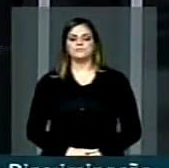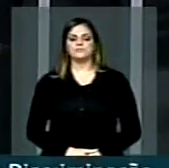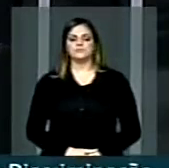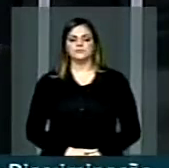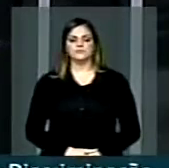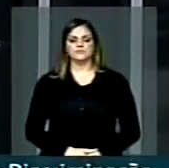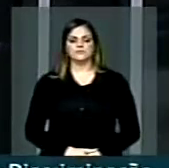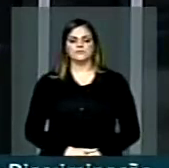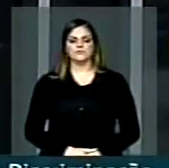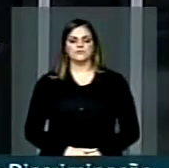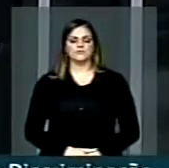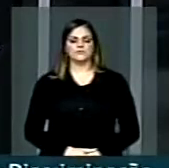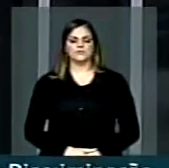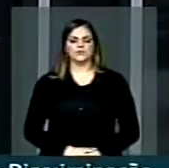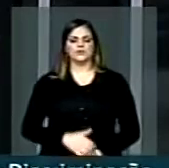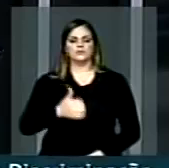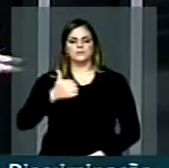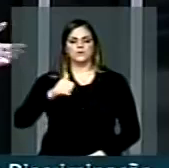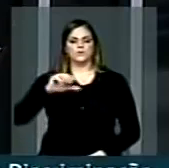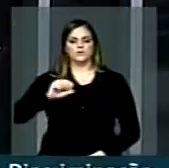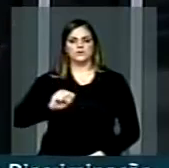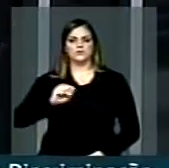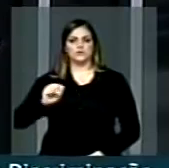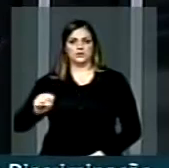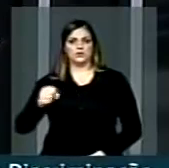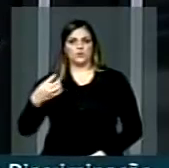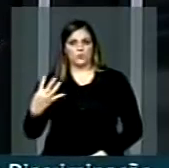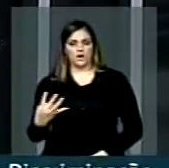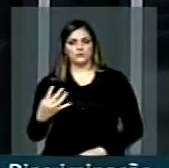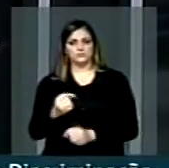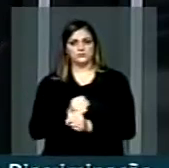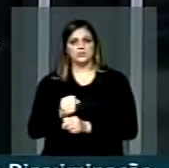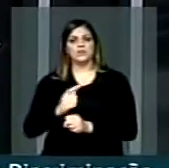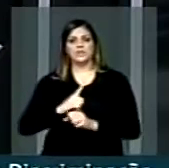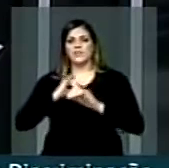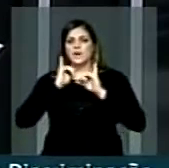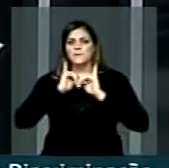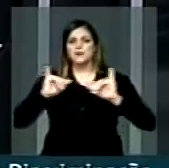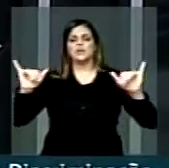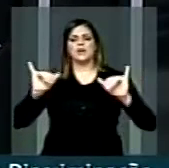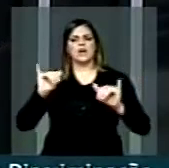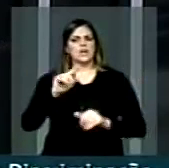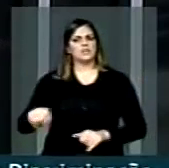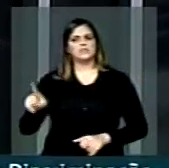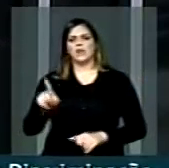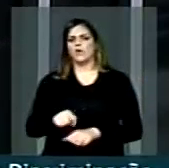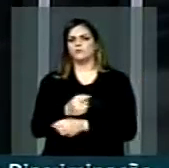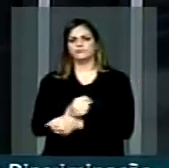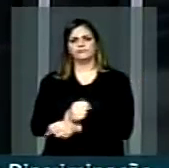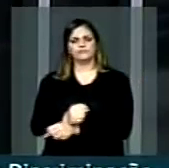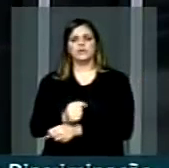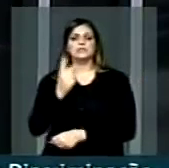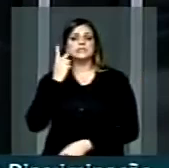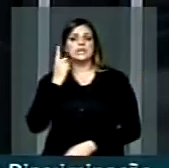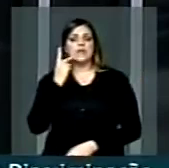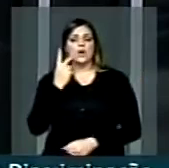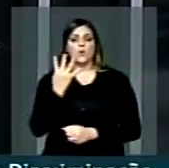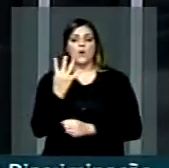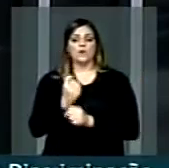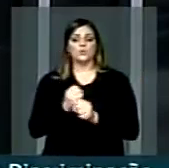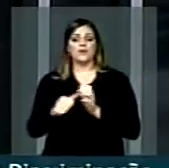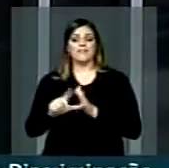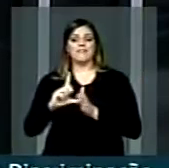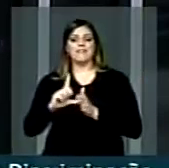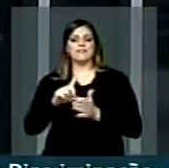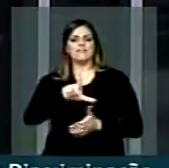em 25 de março de 1884, foi proclamada a abolição da escravidão no Ceará, 4 anos antes da Lei Áurea, passando o